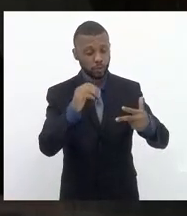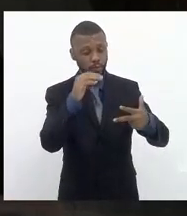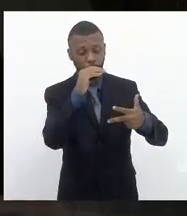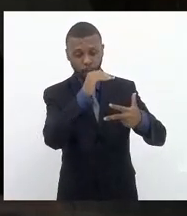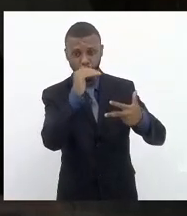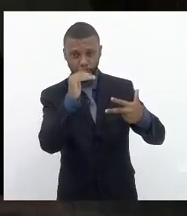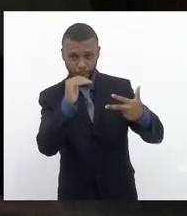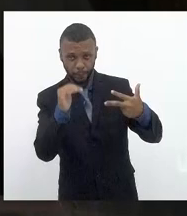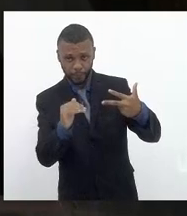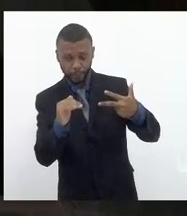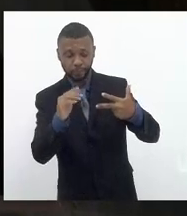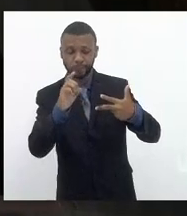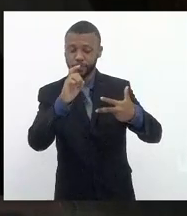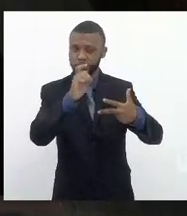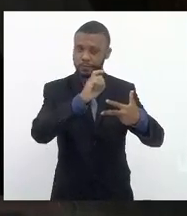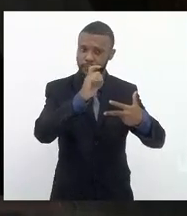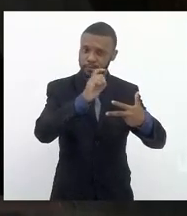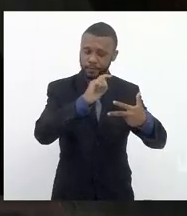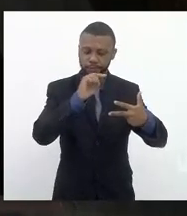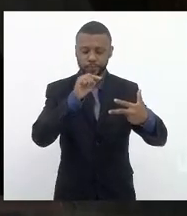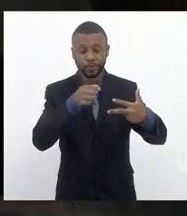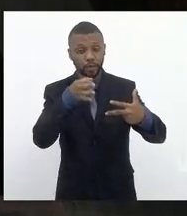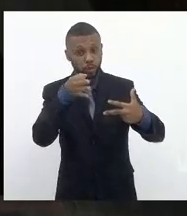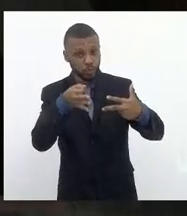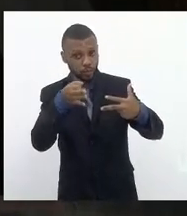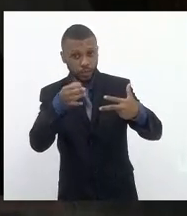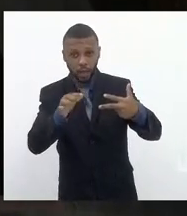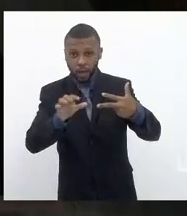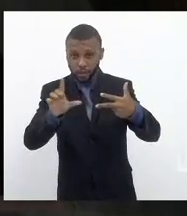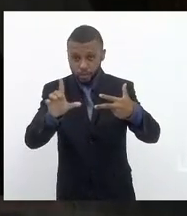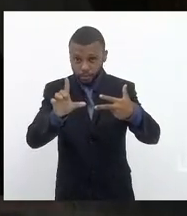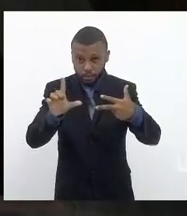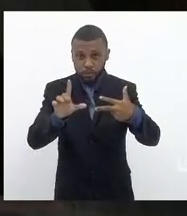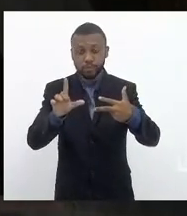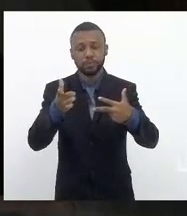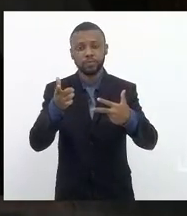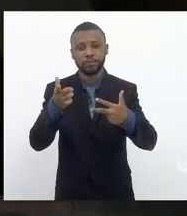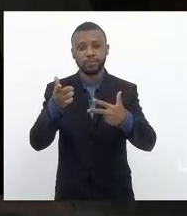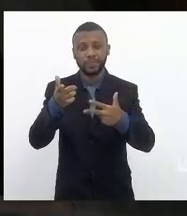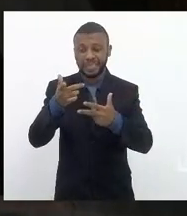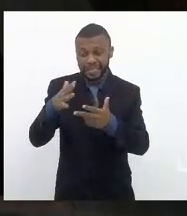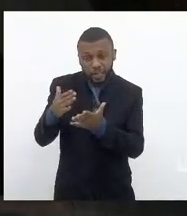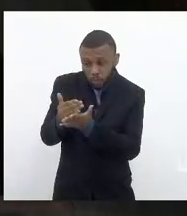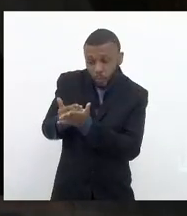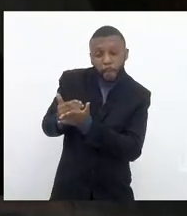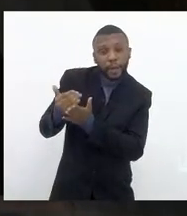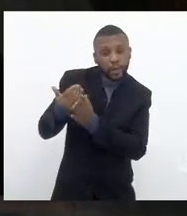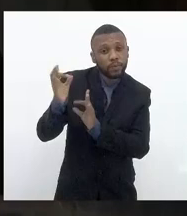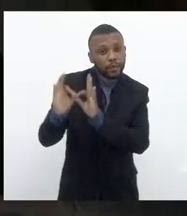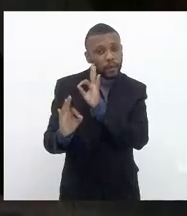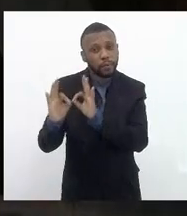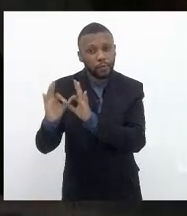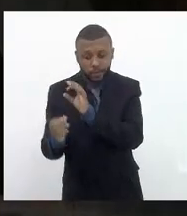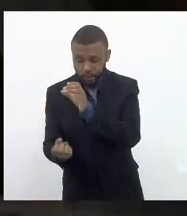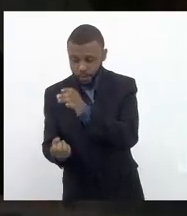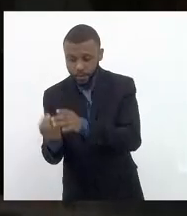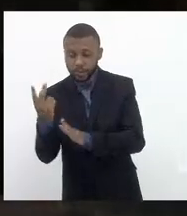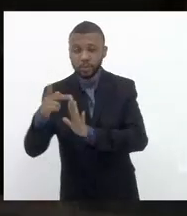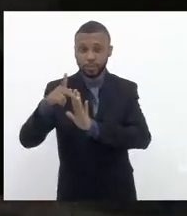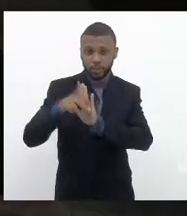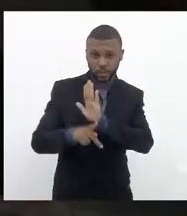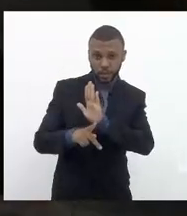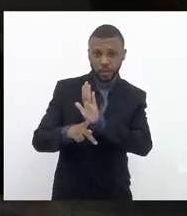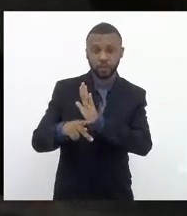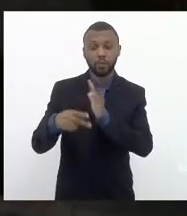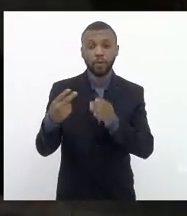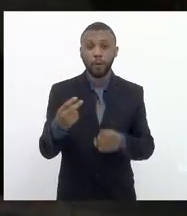Castro desde o início dessas medidas o presidente do TJ o presidente o procurador-geral de Justiça do